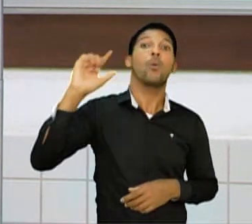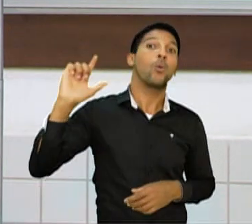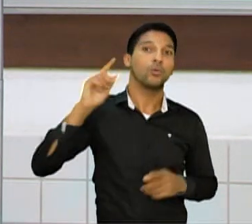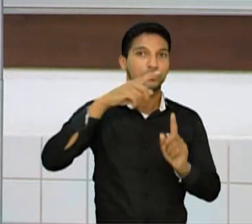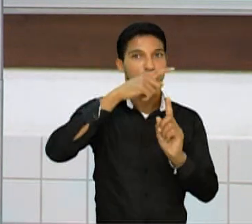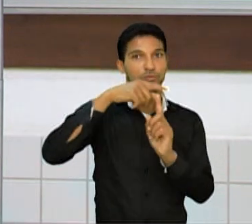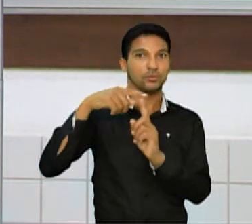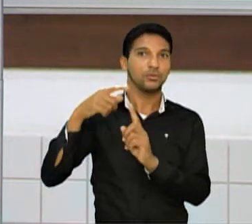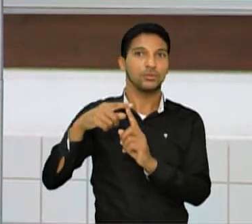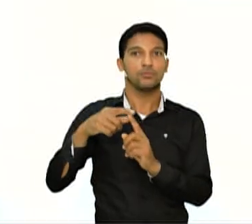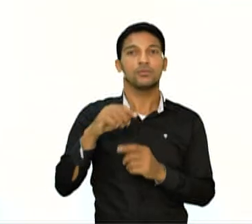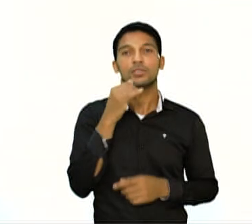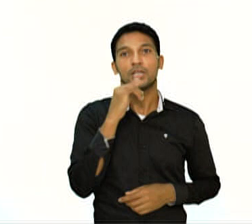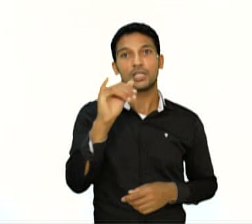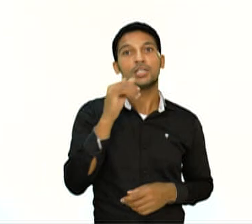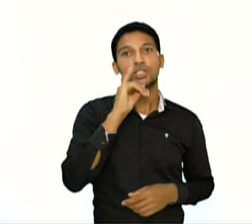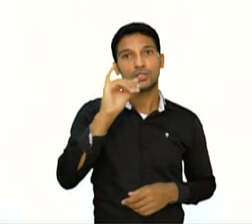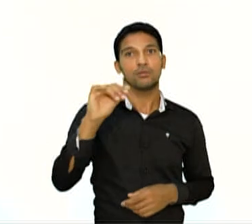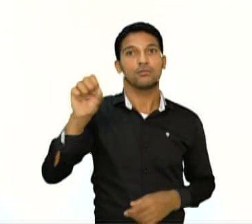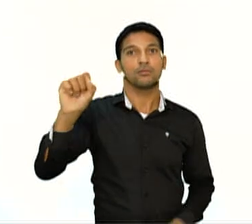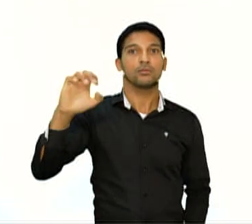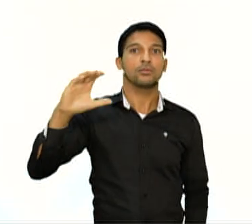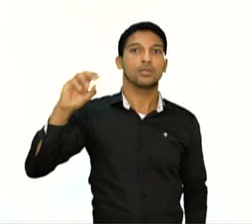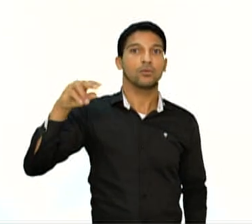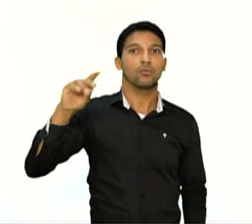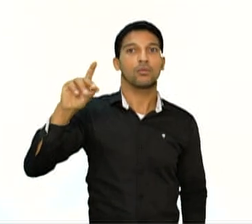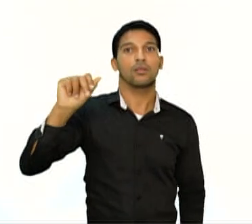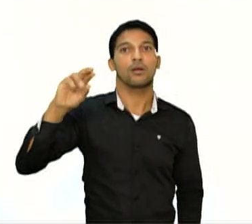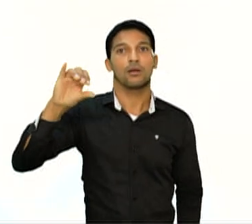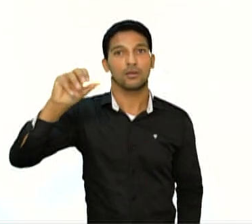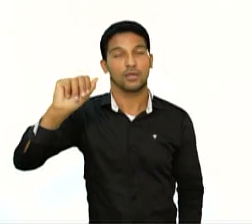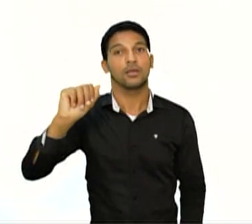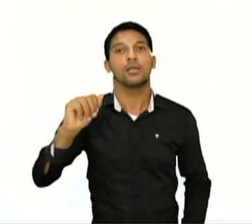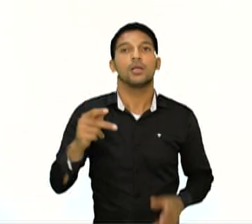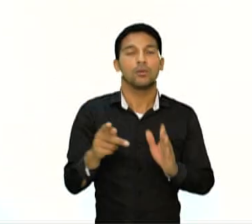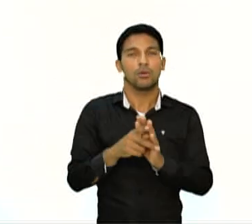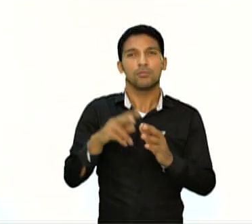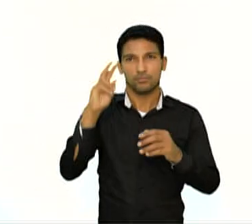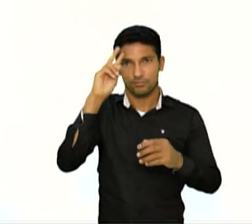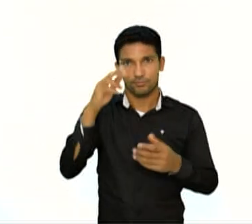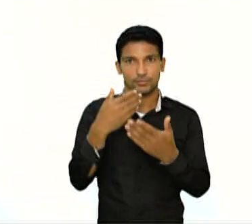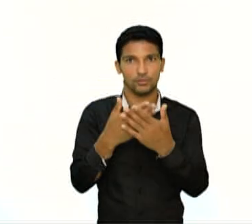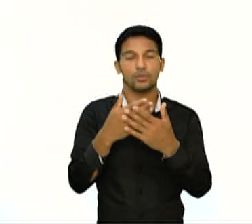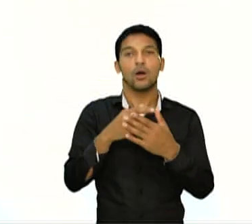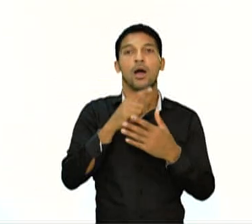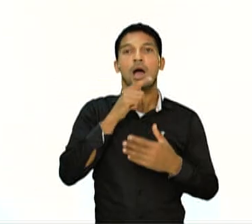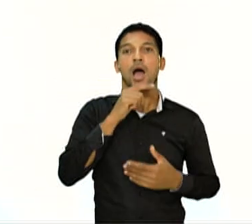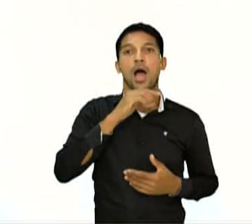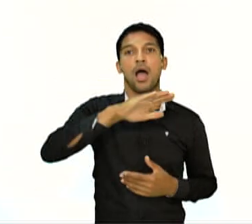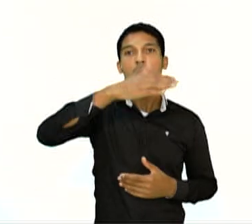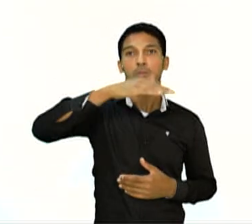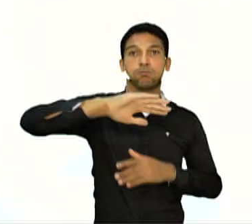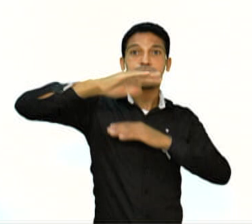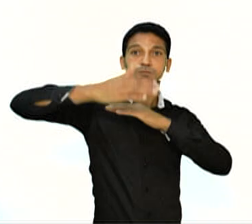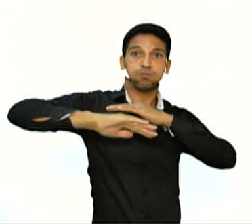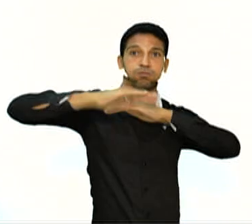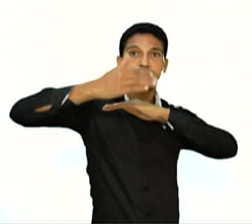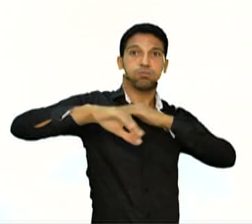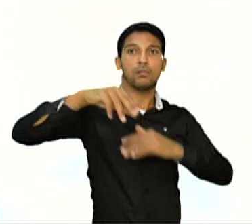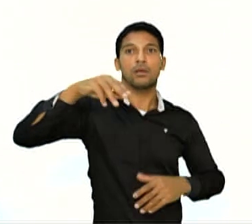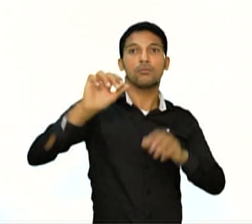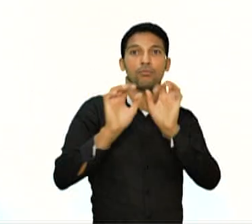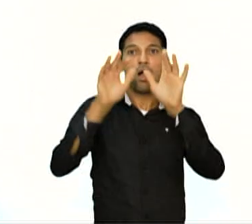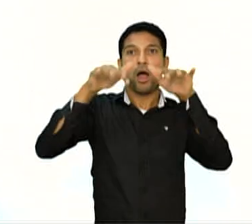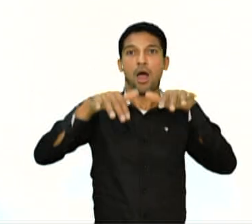ou fontes de energia secundária, das marés ou das ondas, que a gente já viu, a geotérmica, a gente já viu,